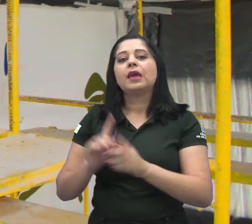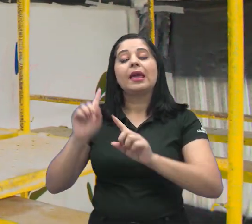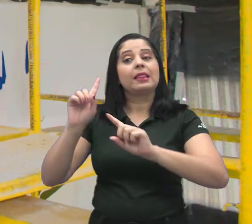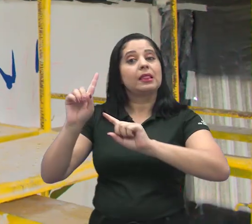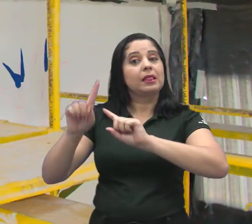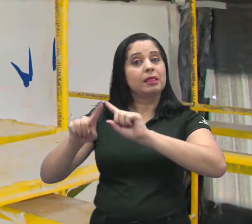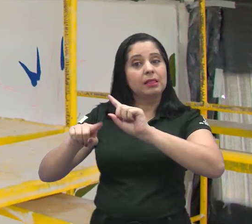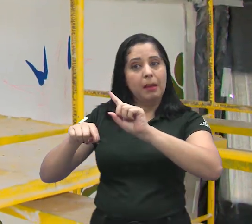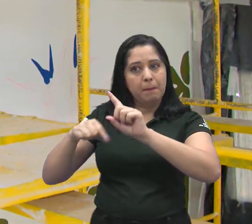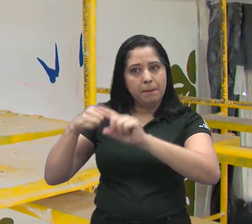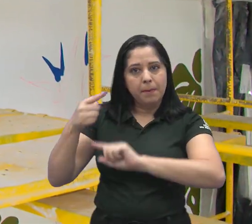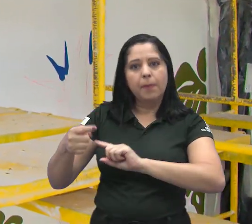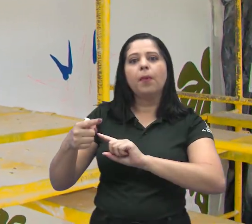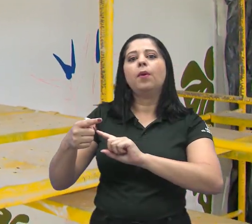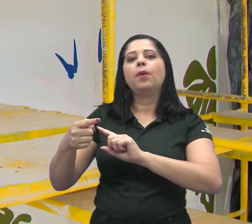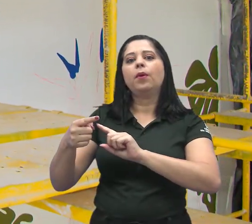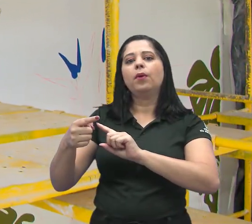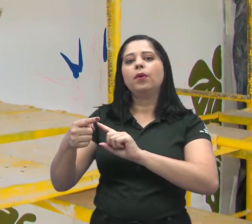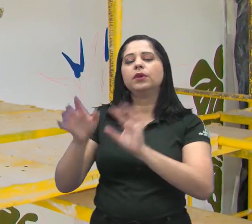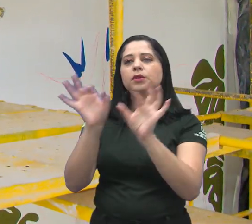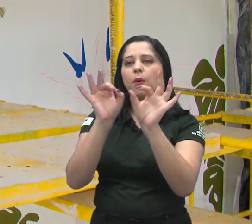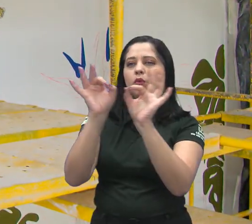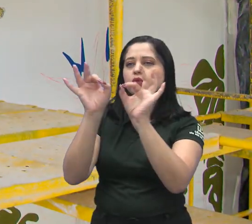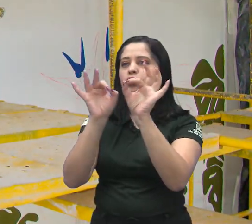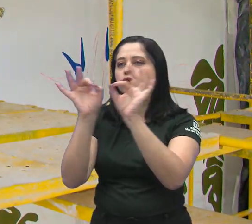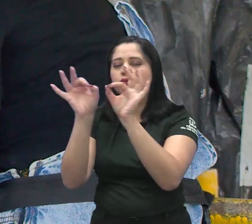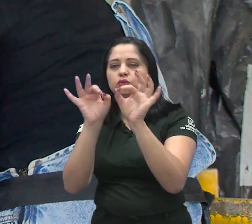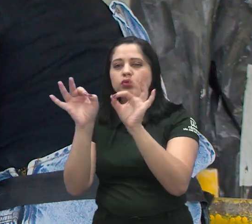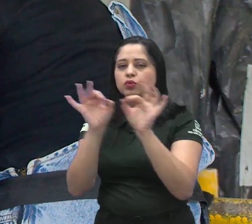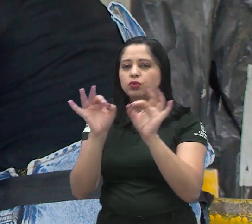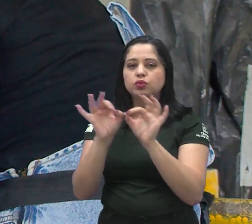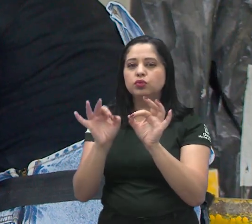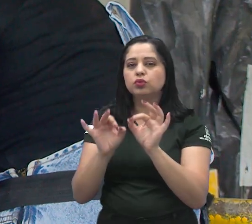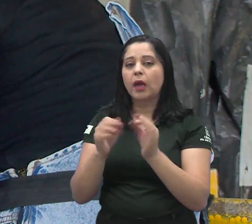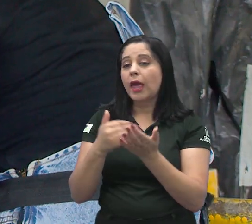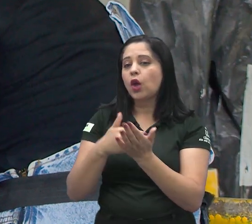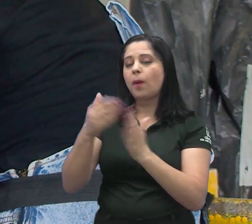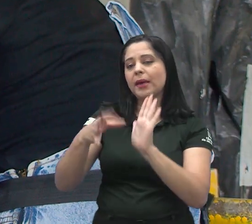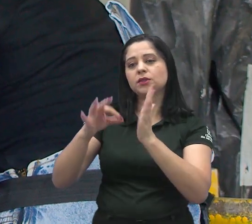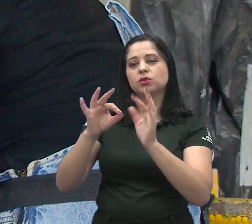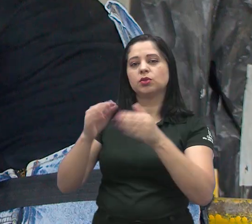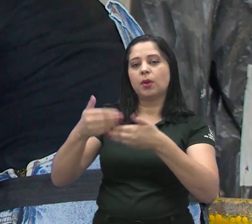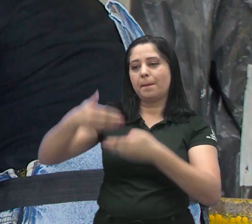aí, aprovando, né, a gente faz ajustes se forem necessários e aprovando eu vou lá e passo